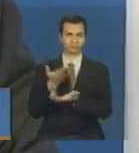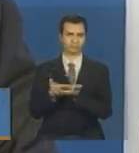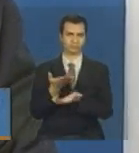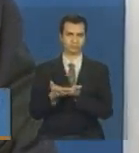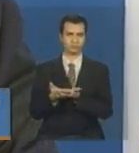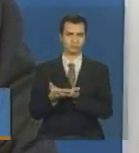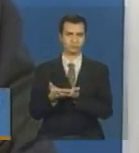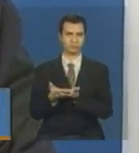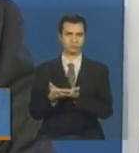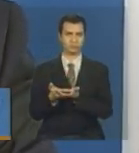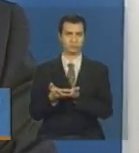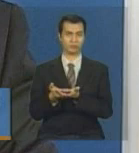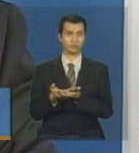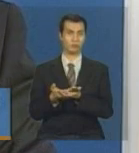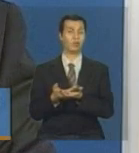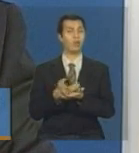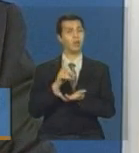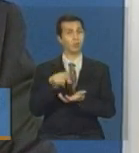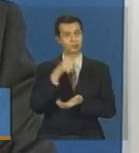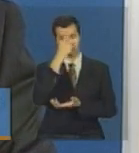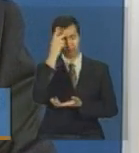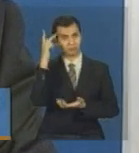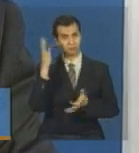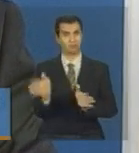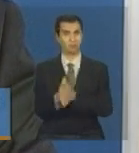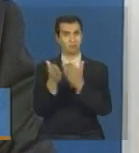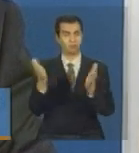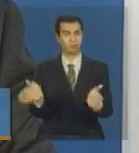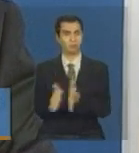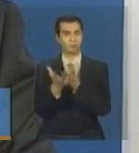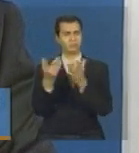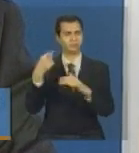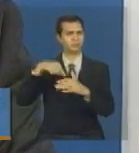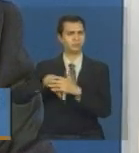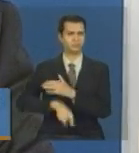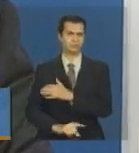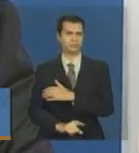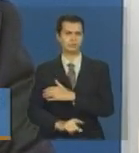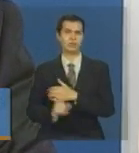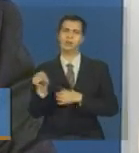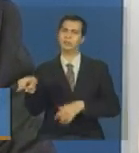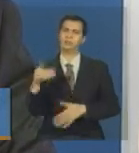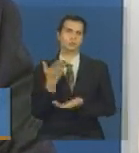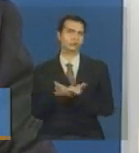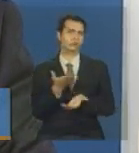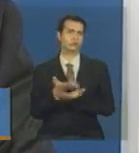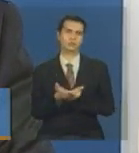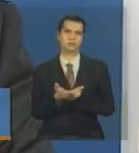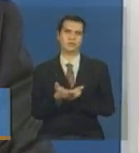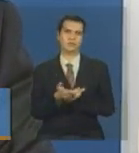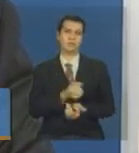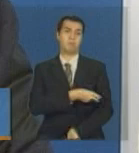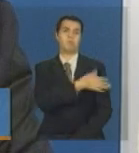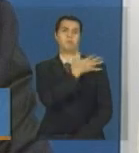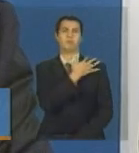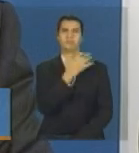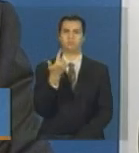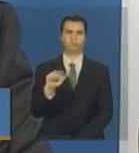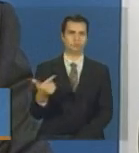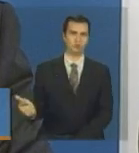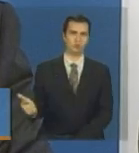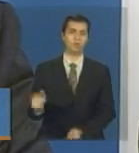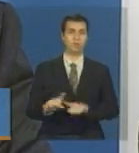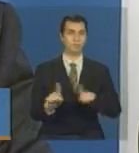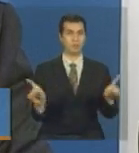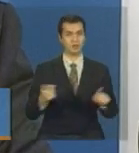os 16 milhões de extremamente pobres que tem no país, eles não têm muita escolaridade. Mas aqui nós estamos falando não necessariamente